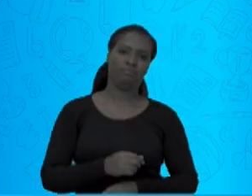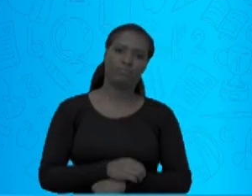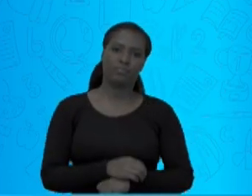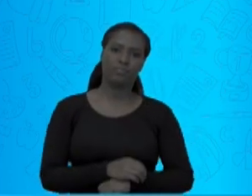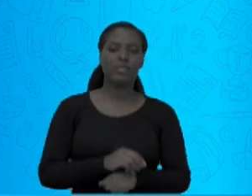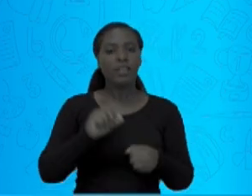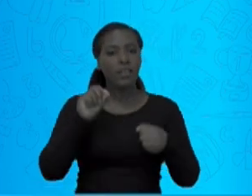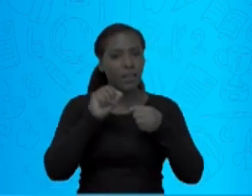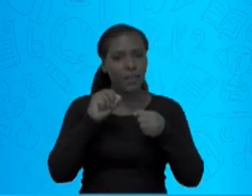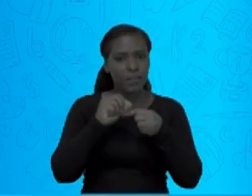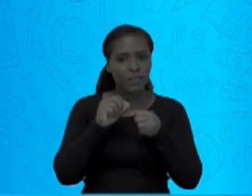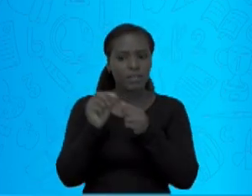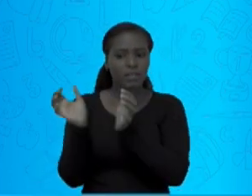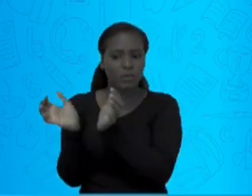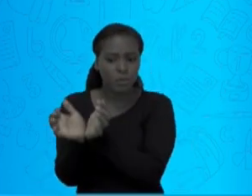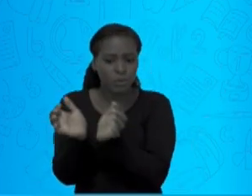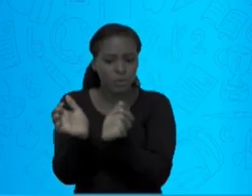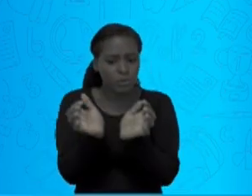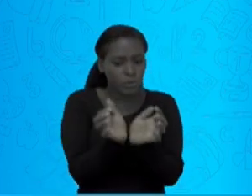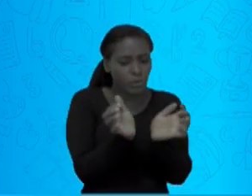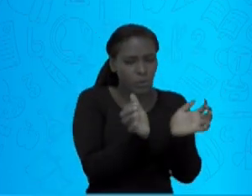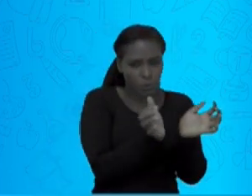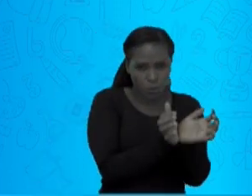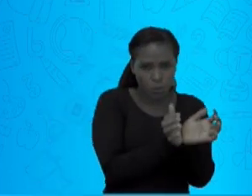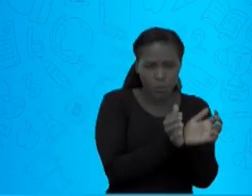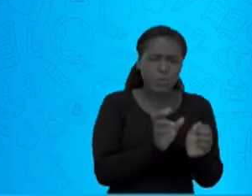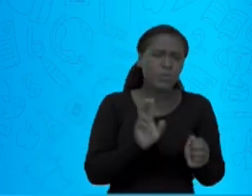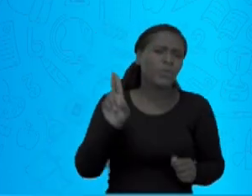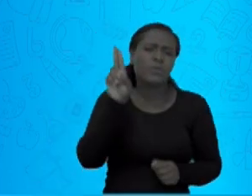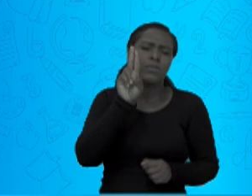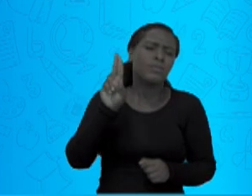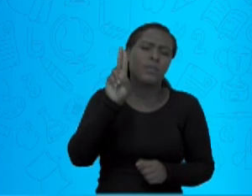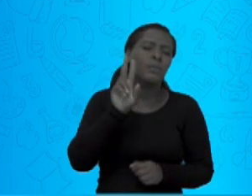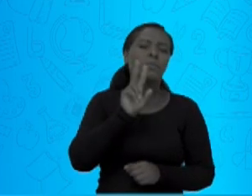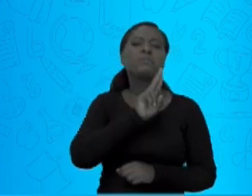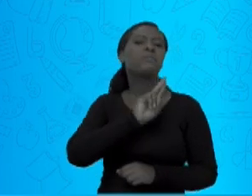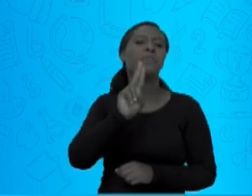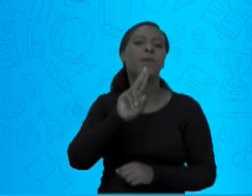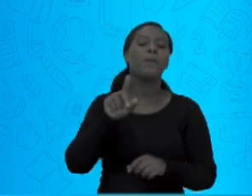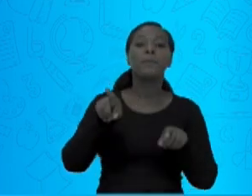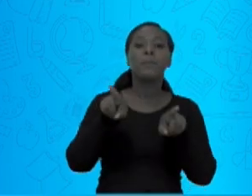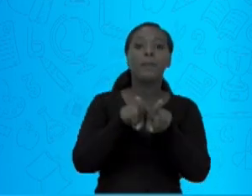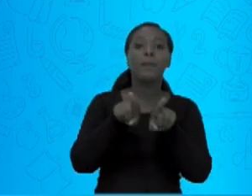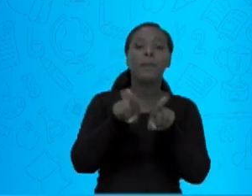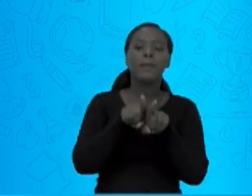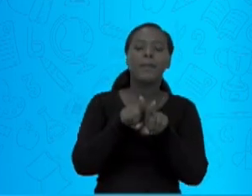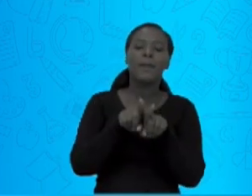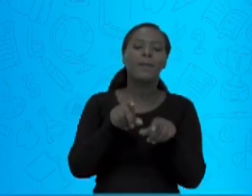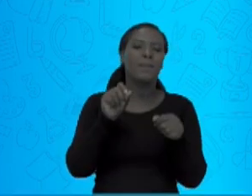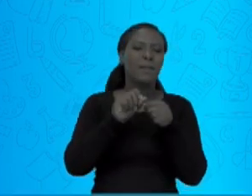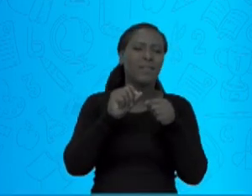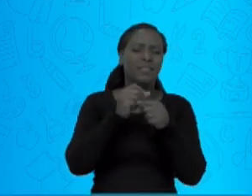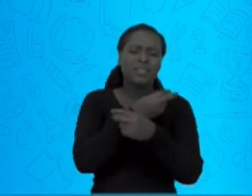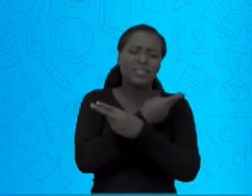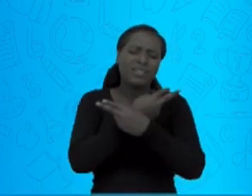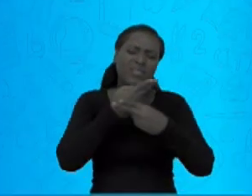E fazendo esses agrupamentos, nós usamos seus nomes, né? Podemos usar para escrever diversas formas.